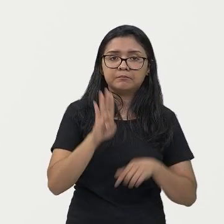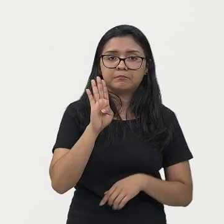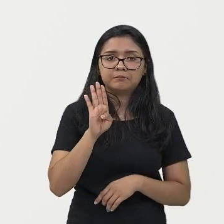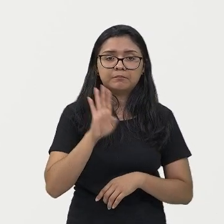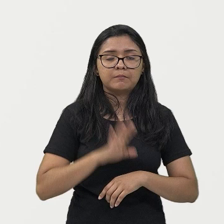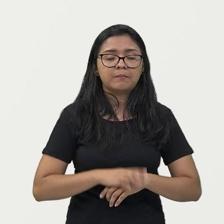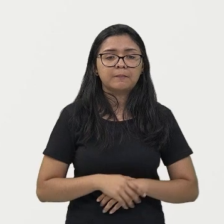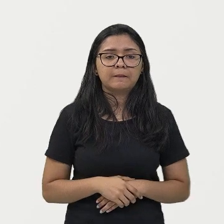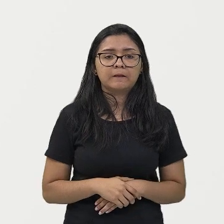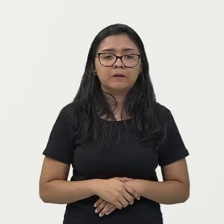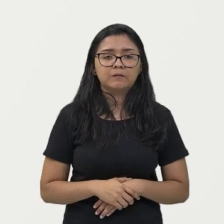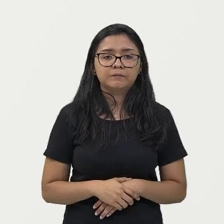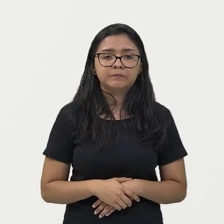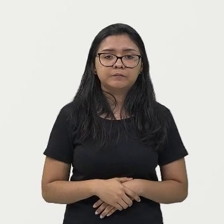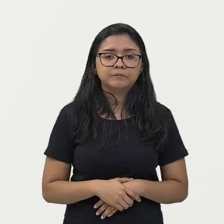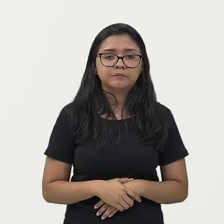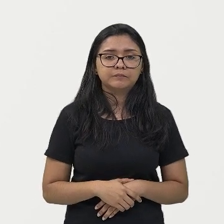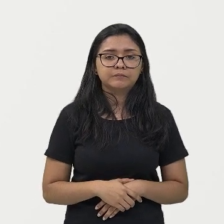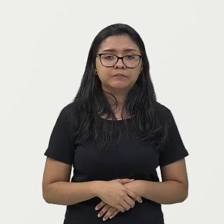insaturada e